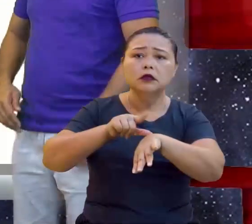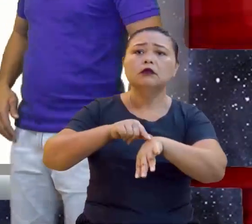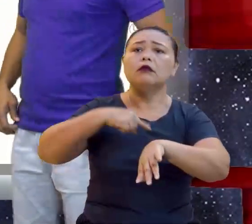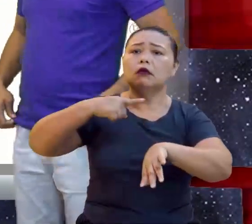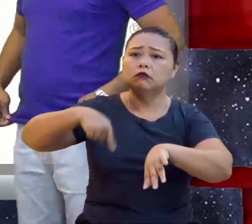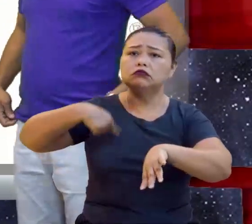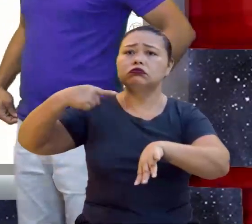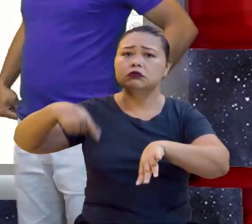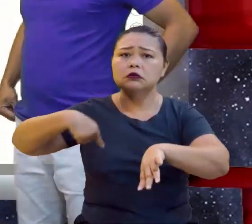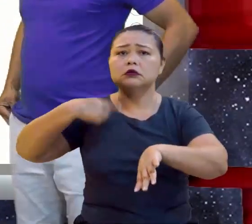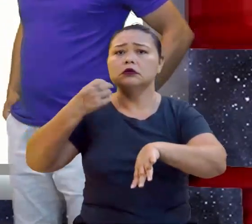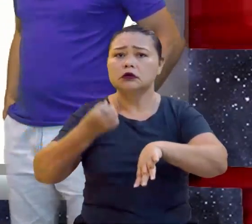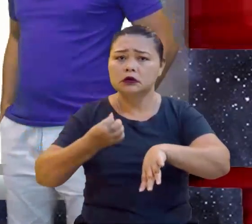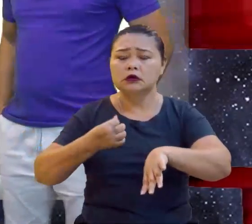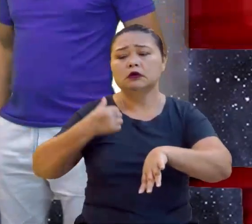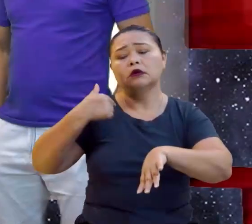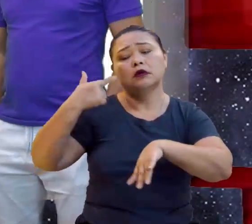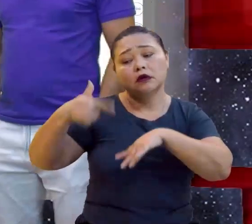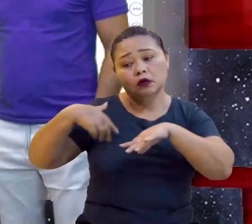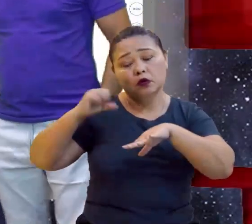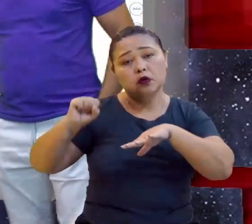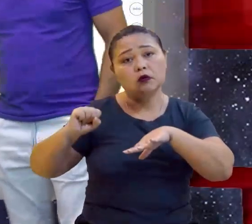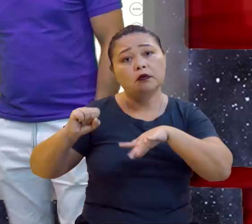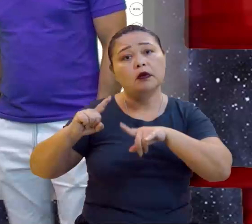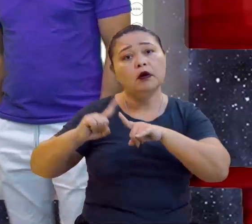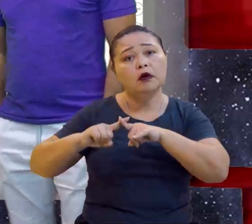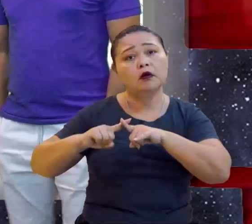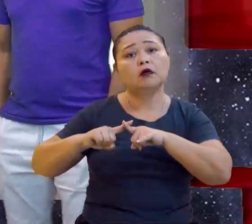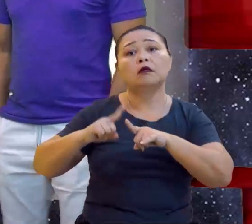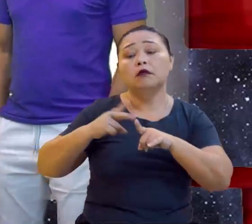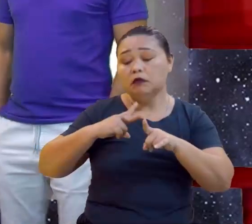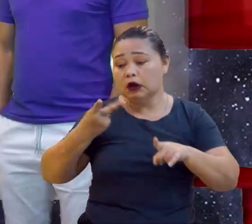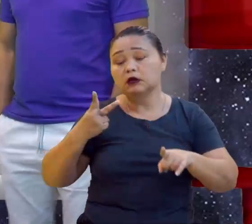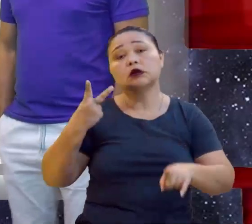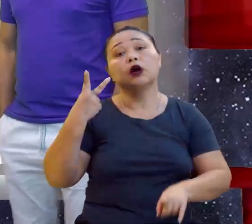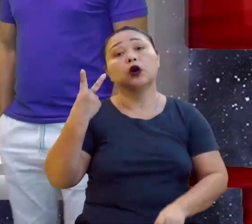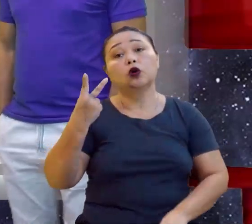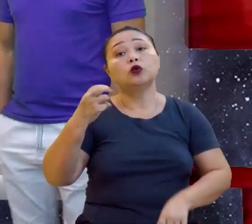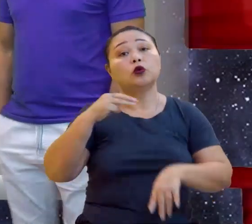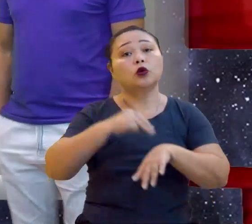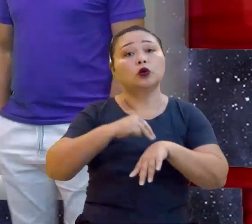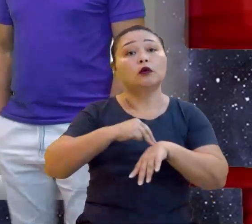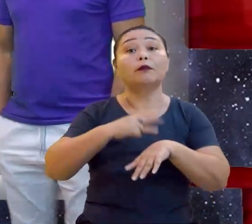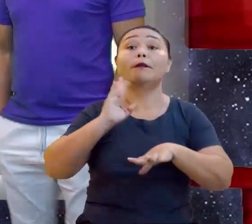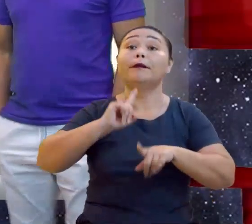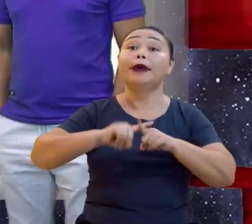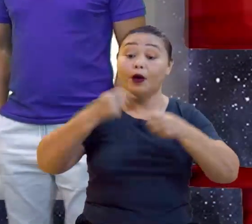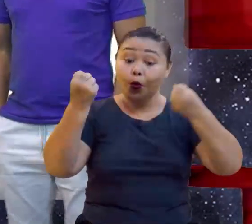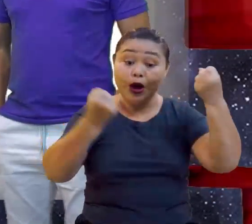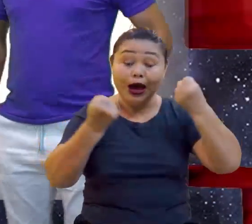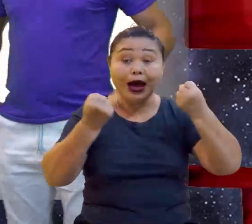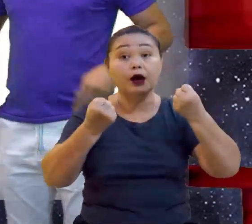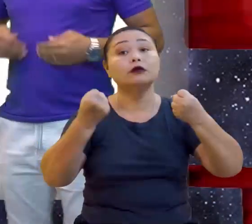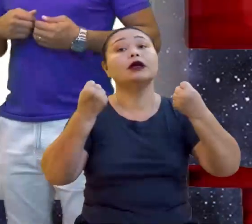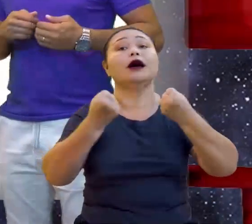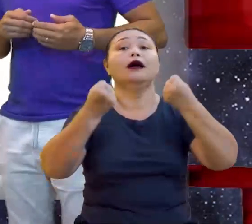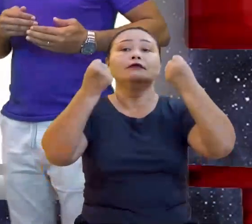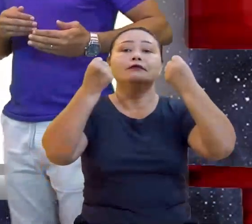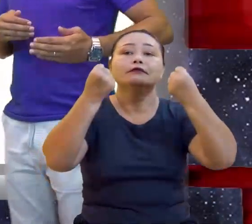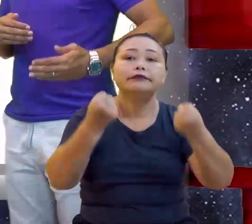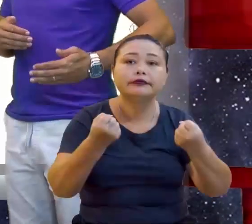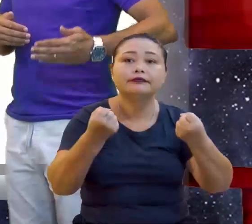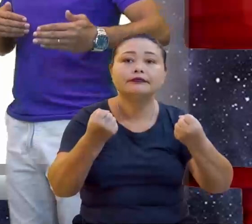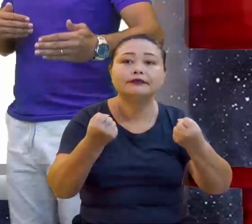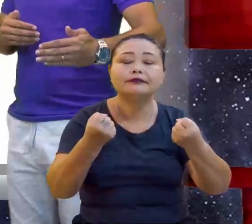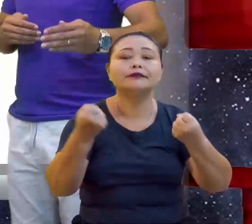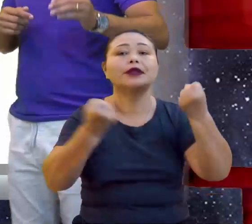está passando de 6 para 8 minutos. Passaram 2 minutos, mas o carro está parado. O tempo está passando. O tempo correu, de